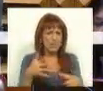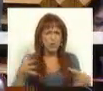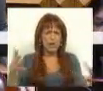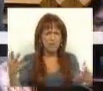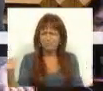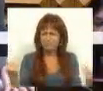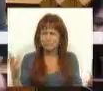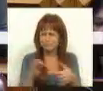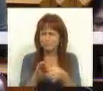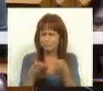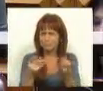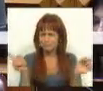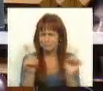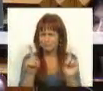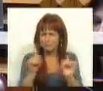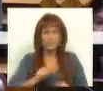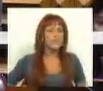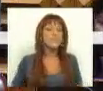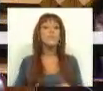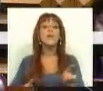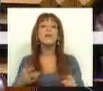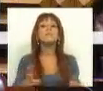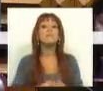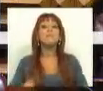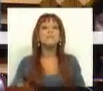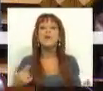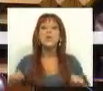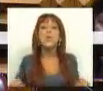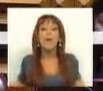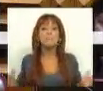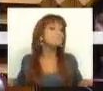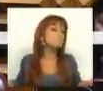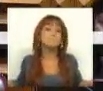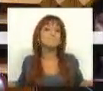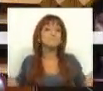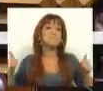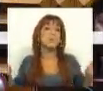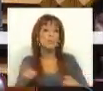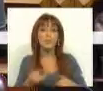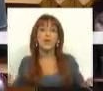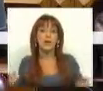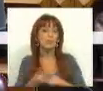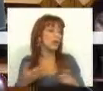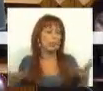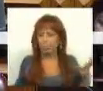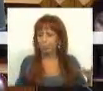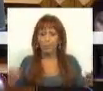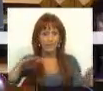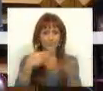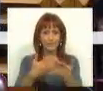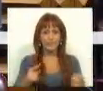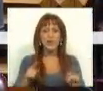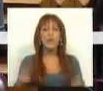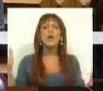é a consolidação orçamental, com certeza. E a verdade é que não há nenhuma boa razão para estas propostas e